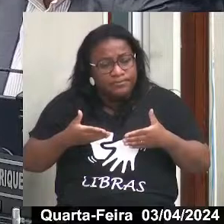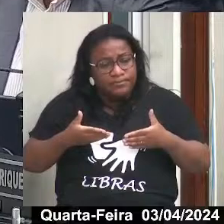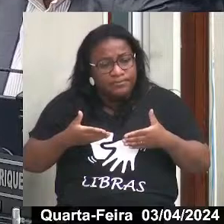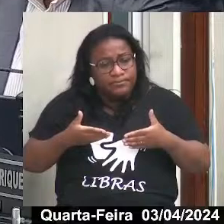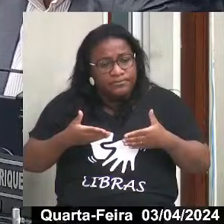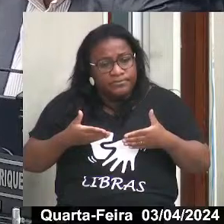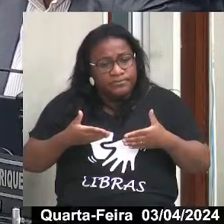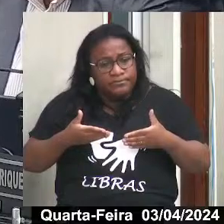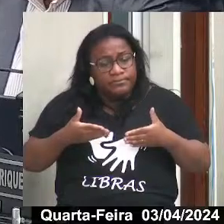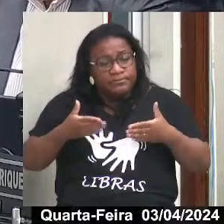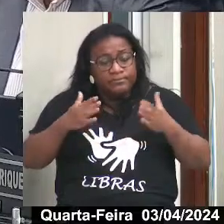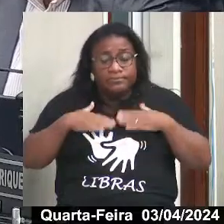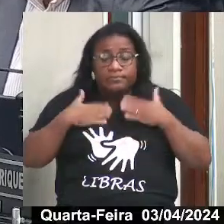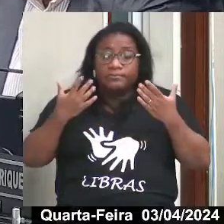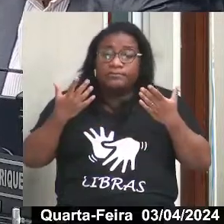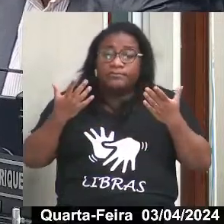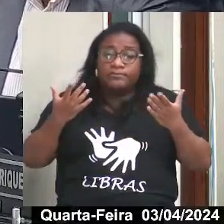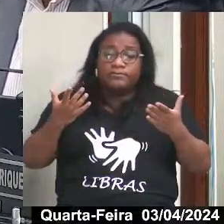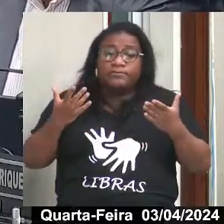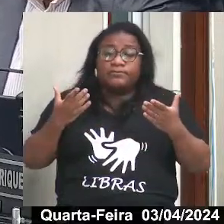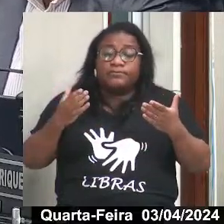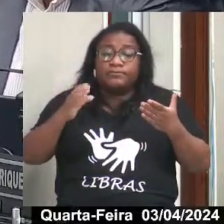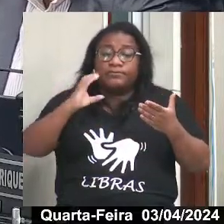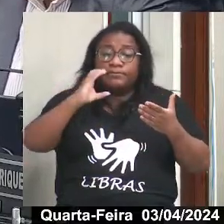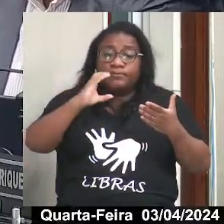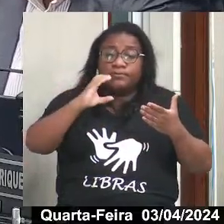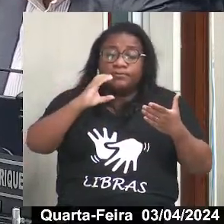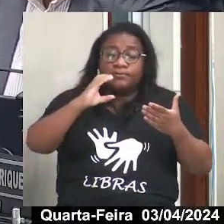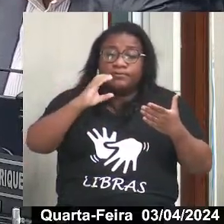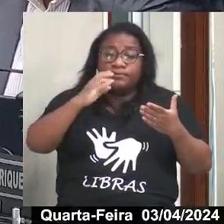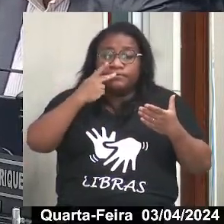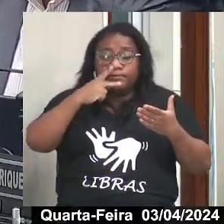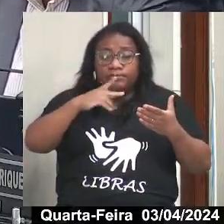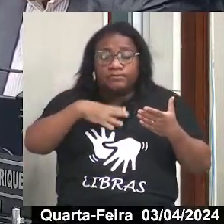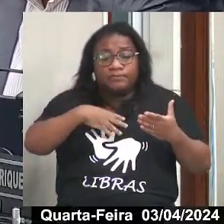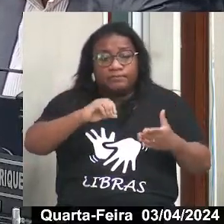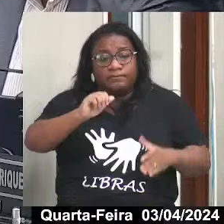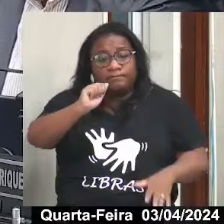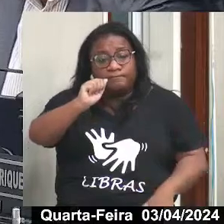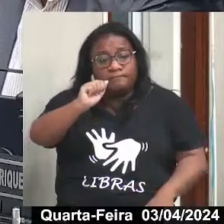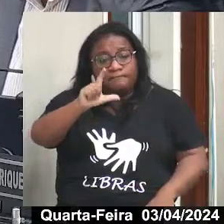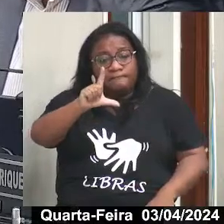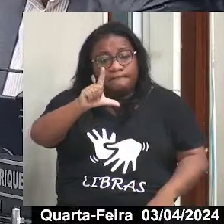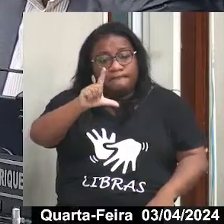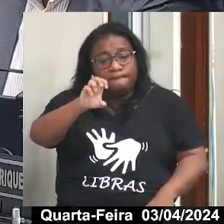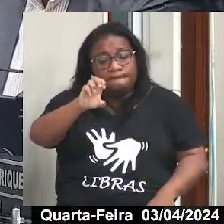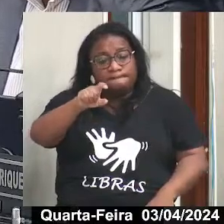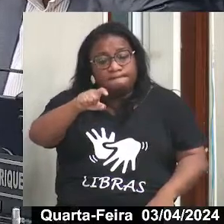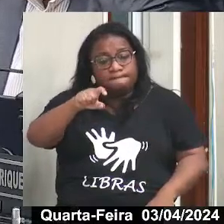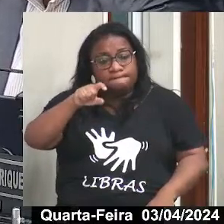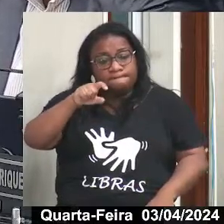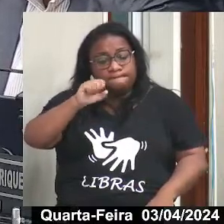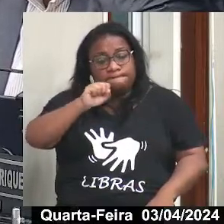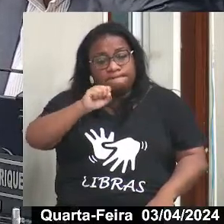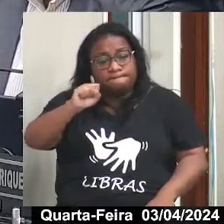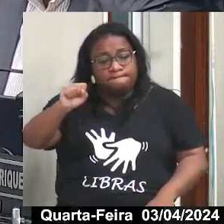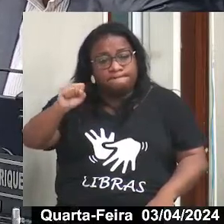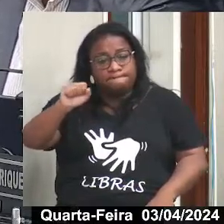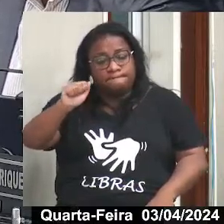a vida vem surpreendê-la, levando aí o seu filho Alexandro, né,